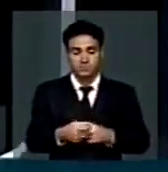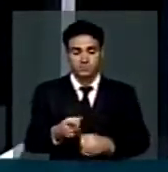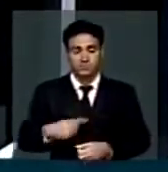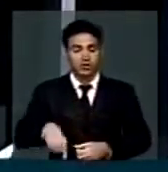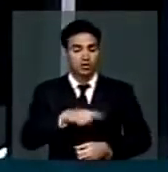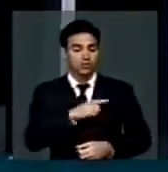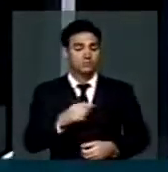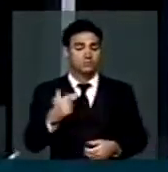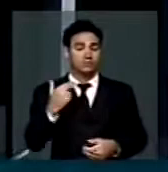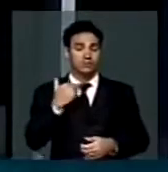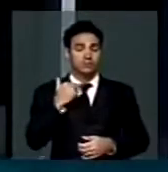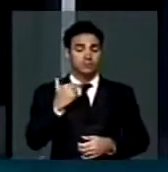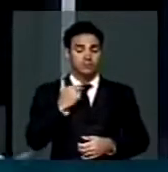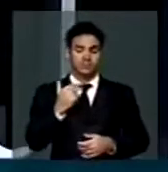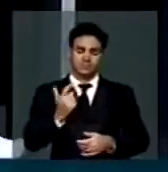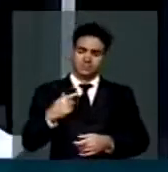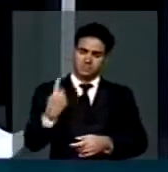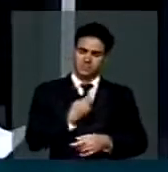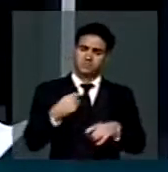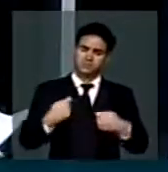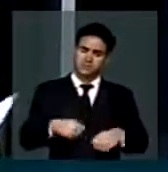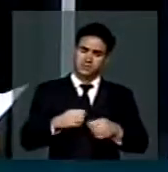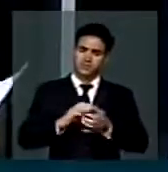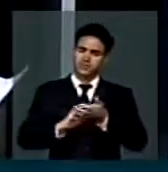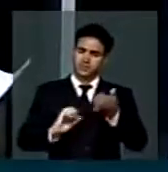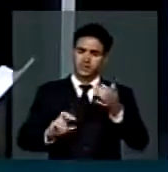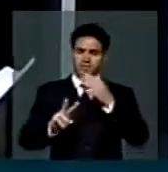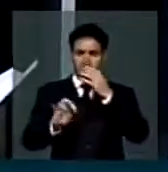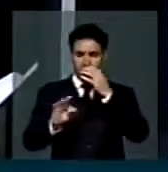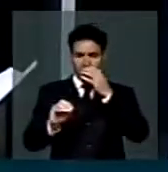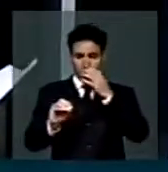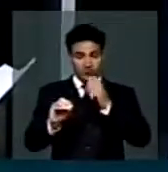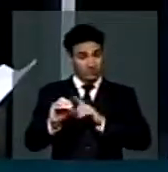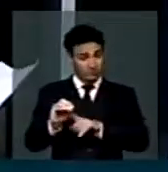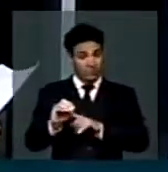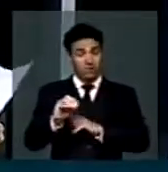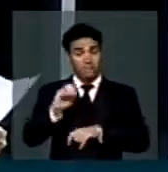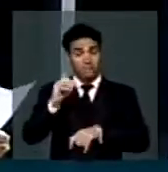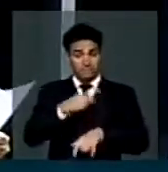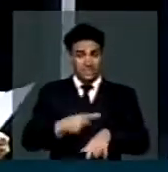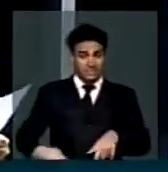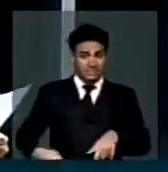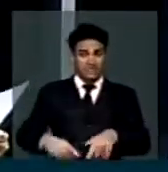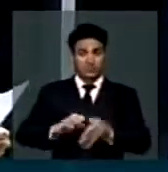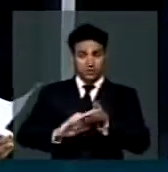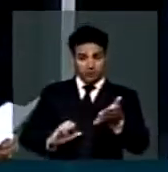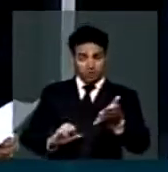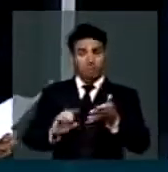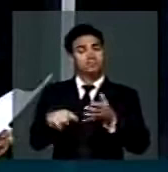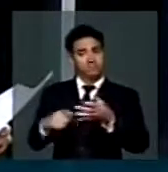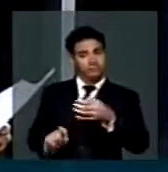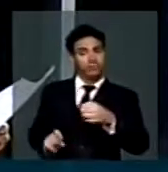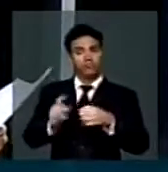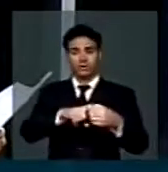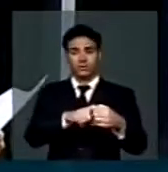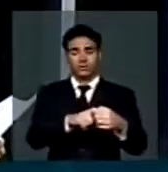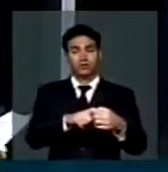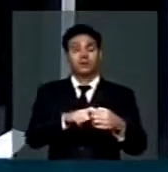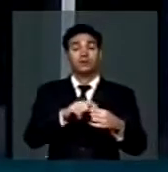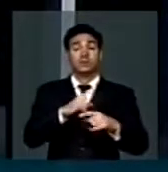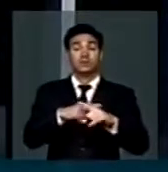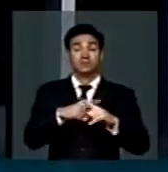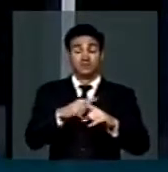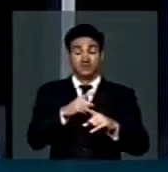não podemos, né, e temos que derrubar o veto, porque nós não podemos permitir que o